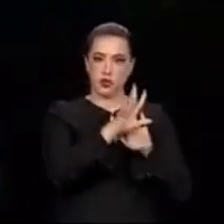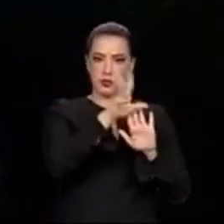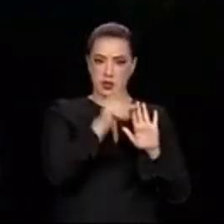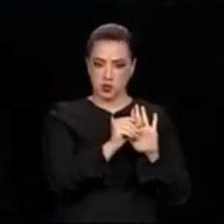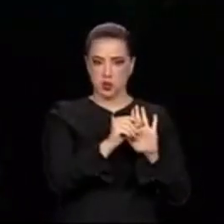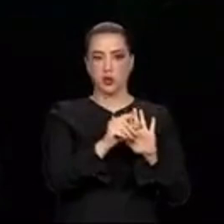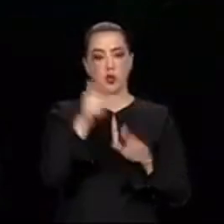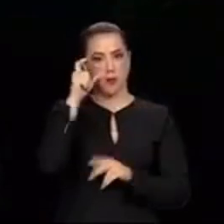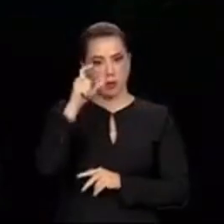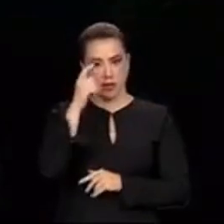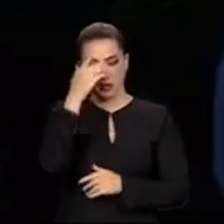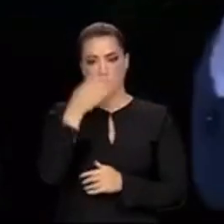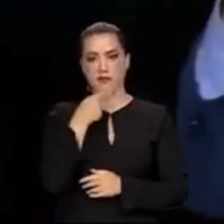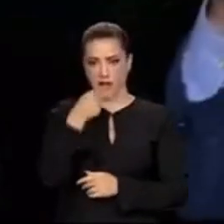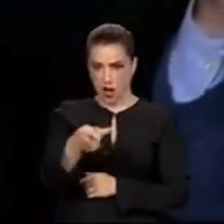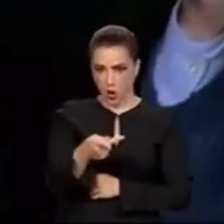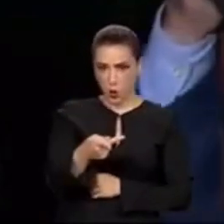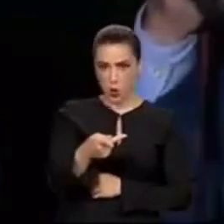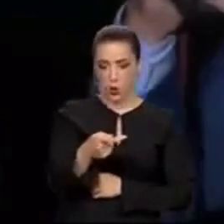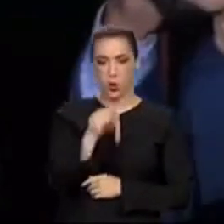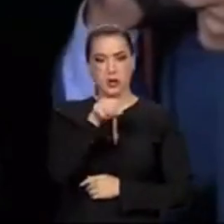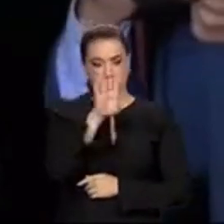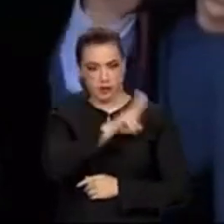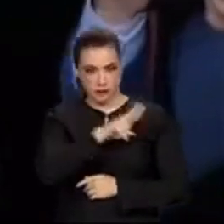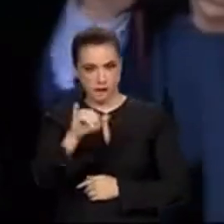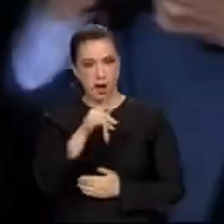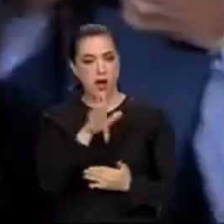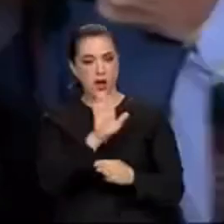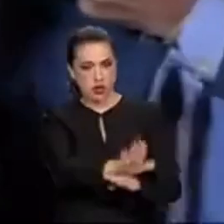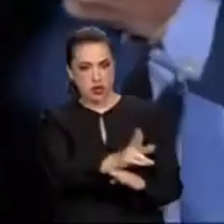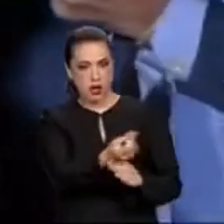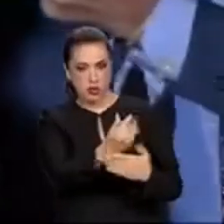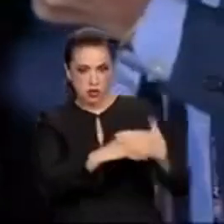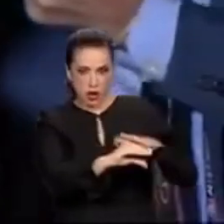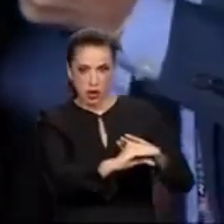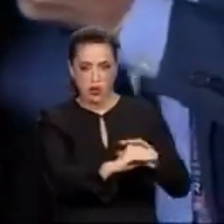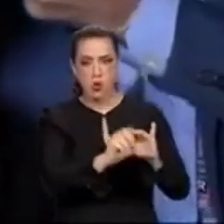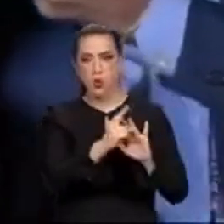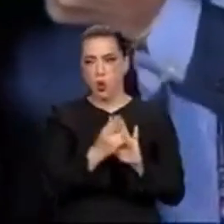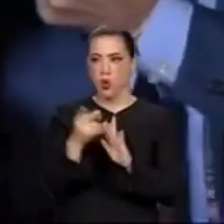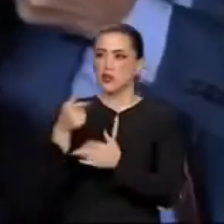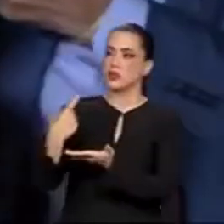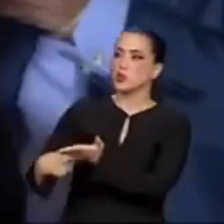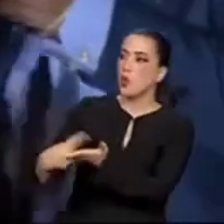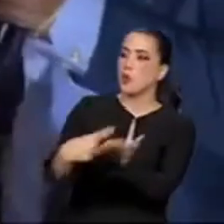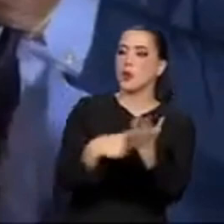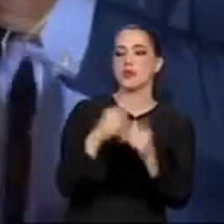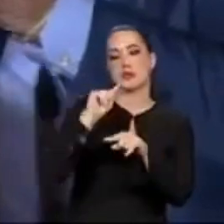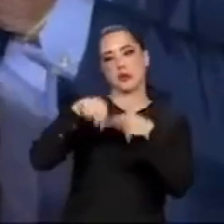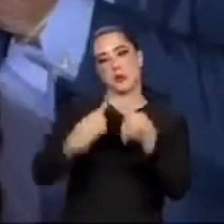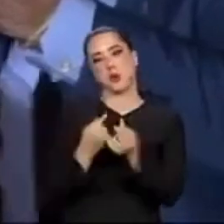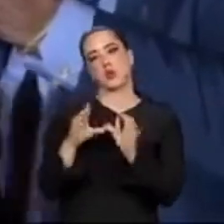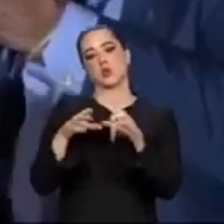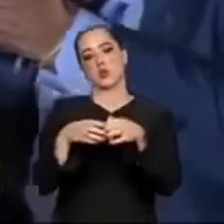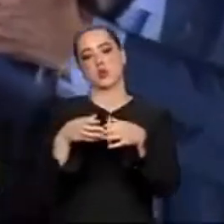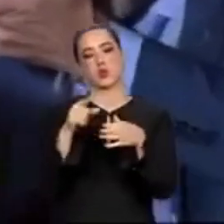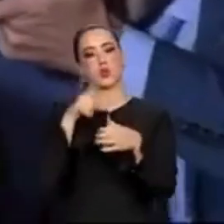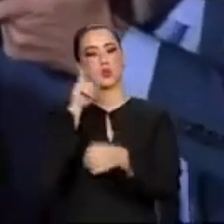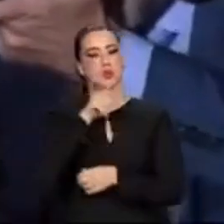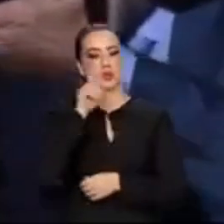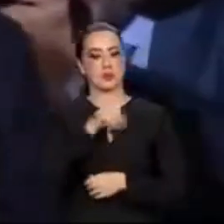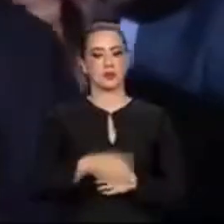recurso no cu da Amazônia ou se vocês vão construir vários países da região Amazônica com dinheiro americano e de outros